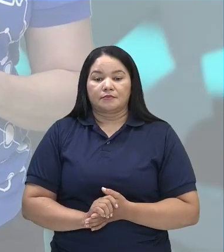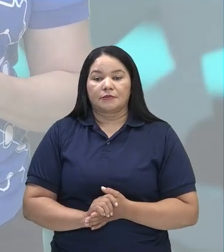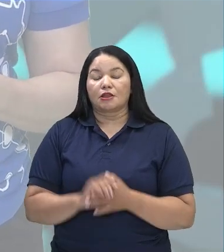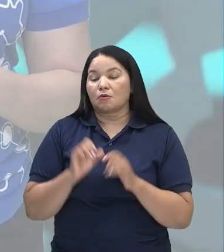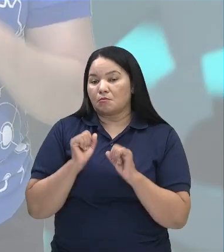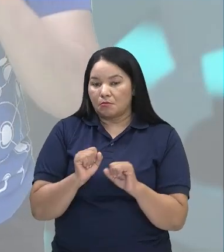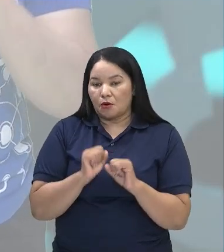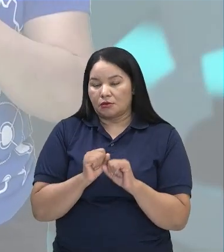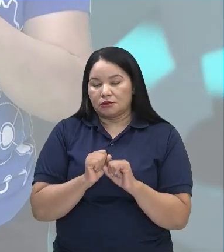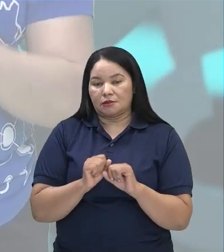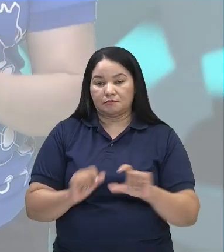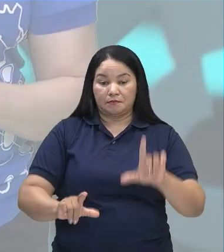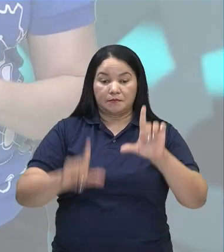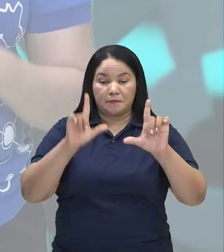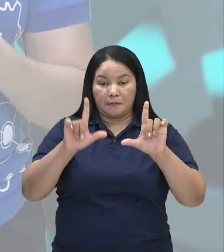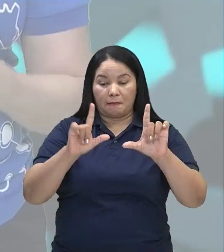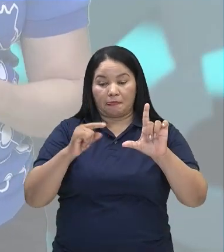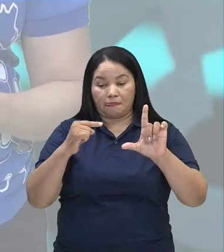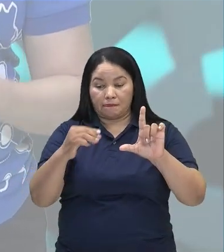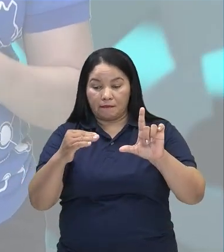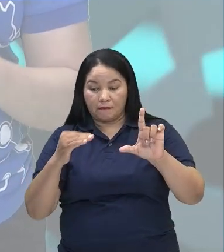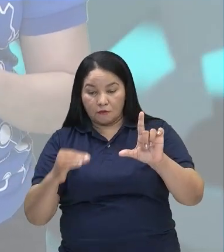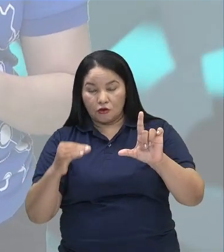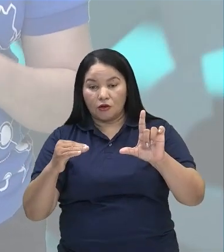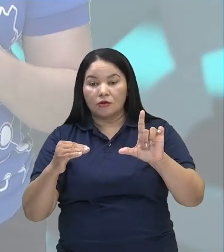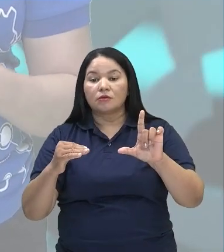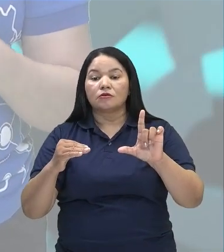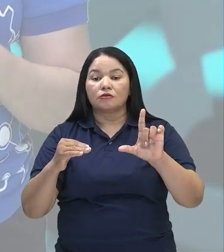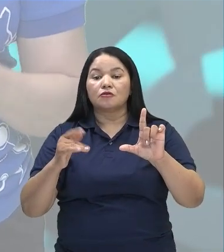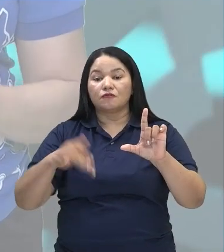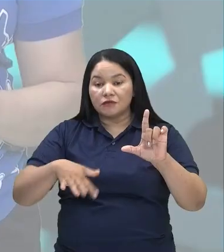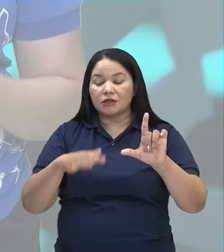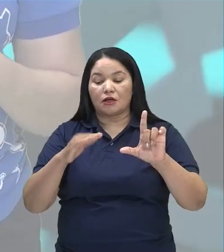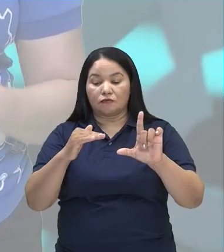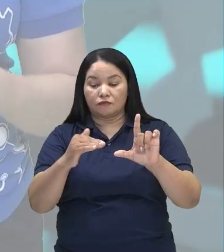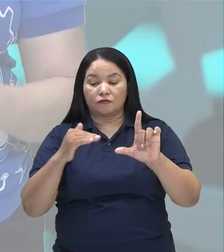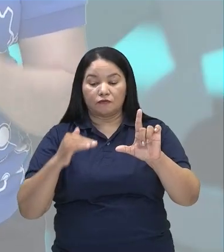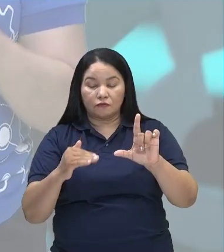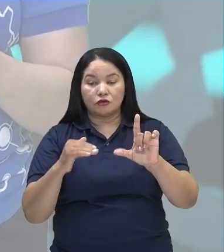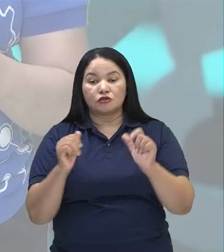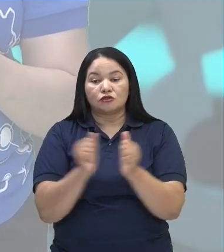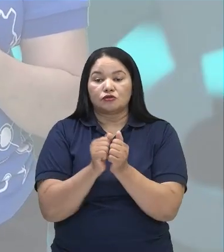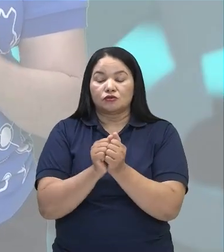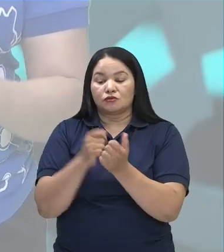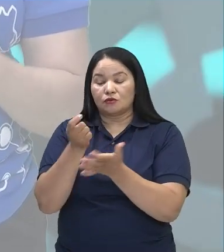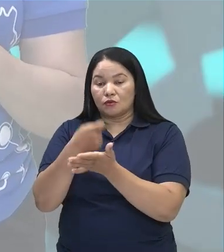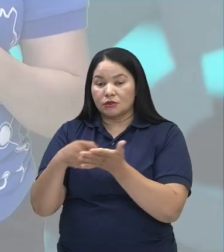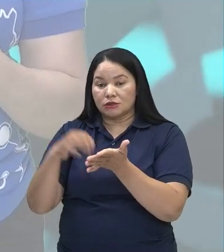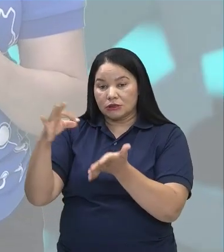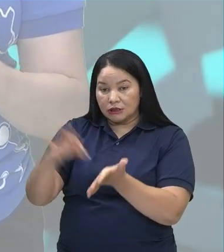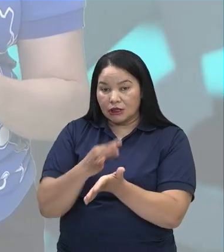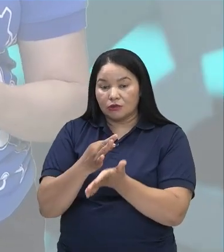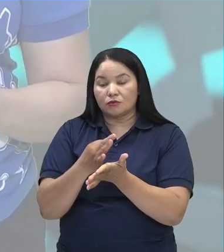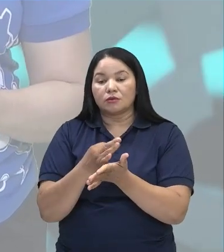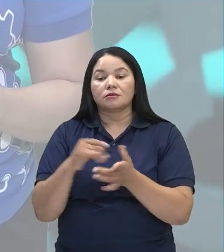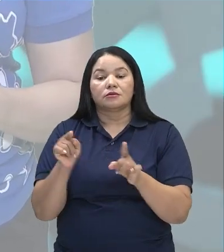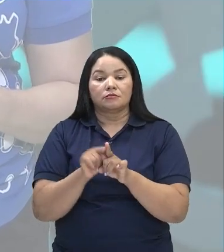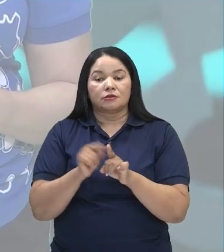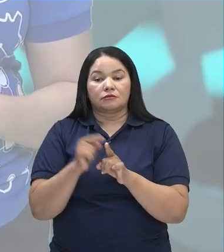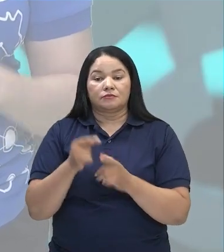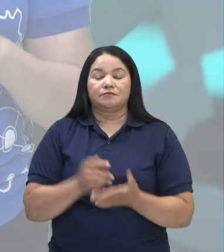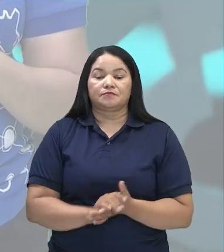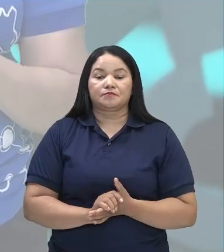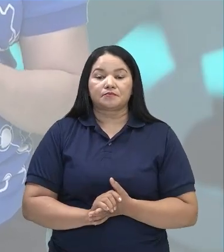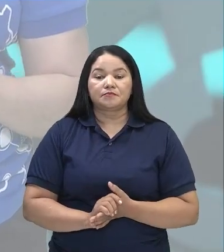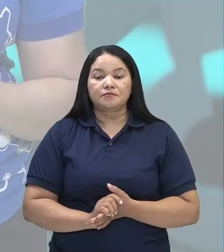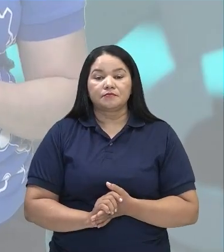Pode ser apresentada no canto superior da página, ao final, junto à assinatura ou nos dois locais, né? A gente vai mostrar o exemplo, você vai entender